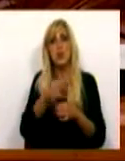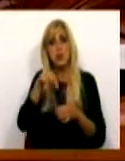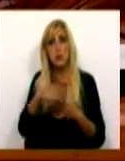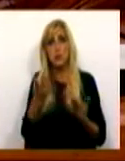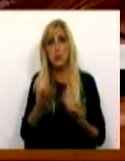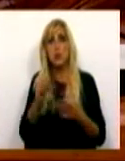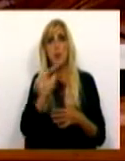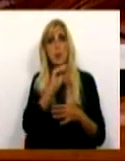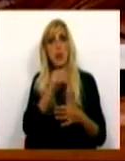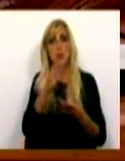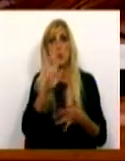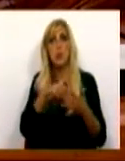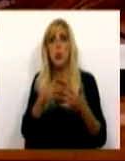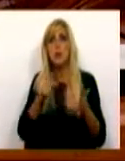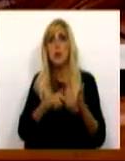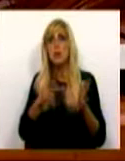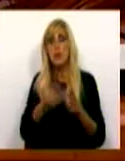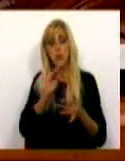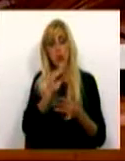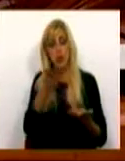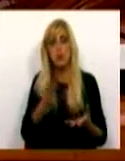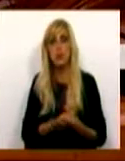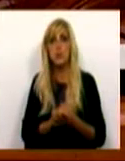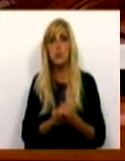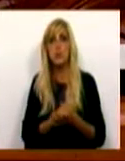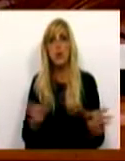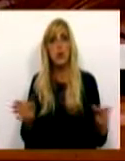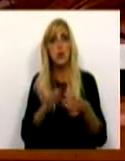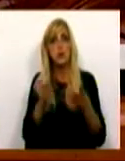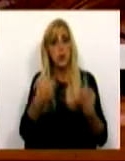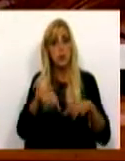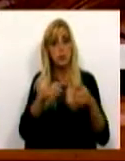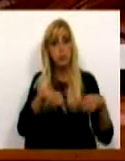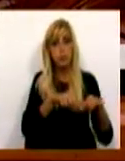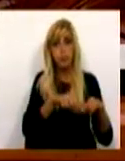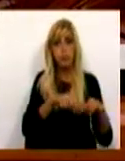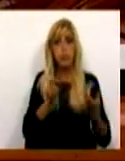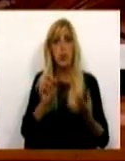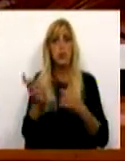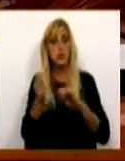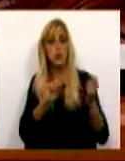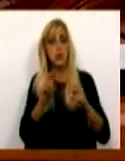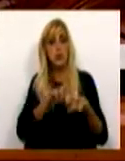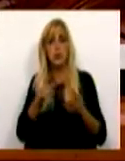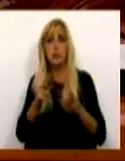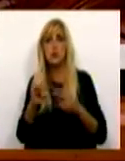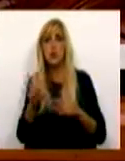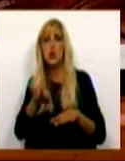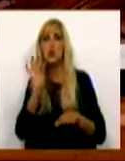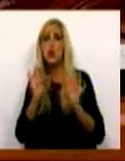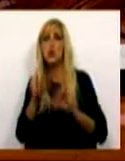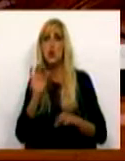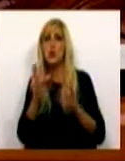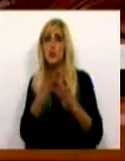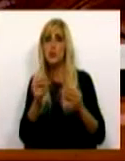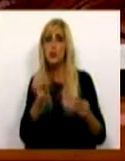Nacional dos Quadros e Técnicos Bancários. Neste conjunto de alargado de audições foram discutidas as diferentes alternativas legislativas e